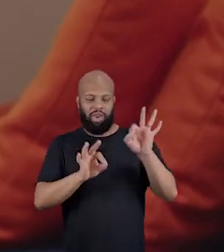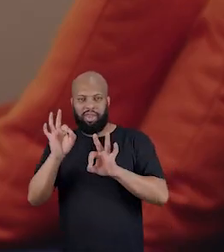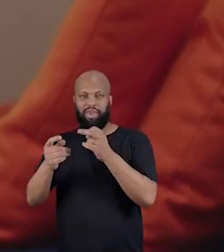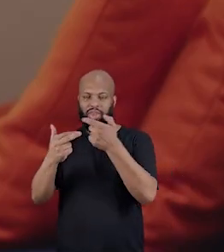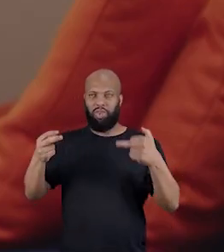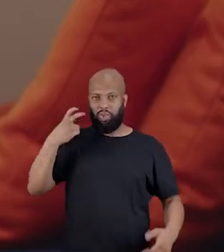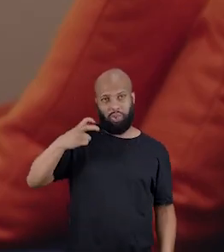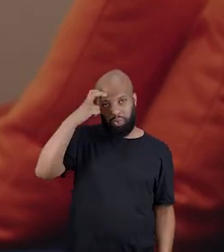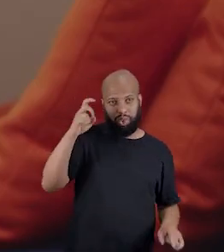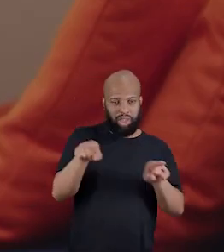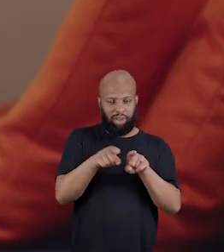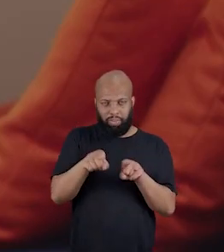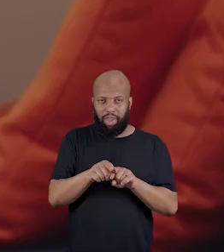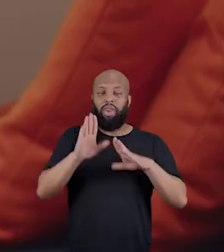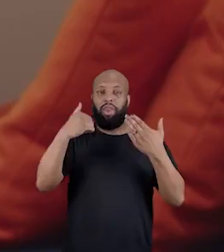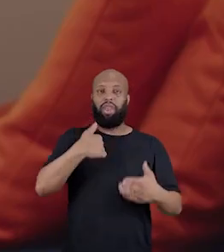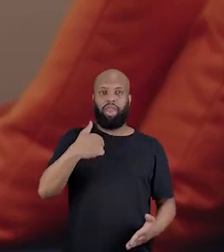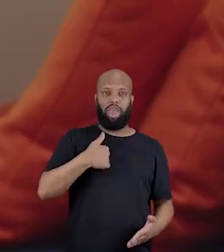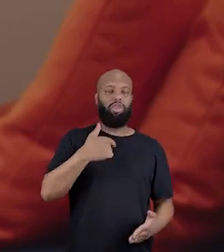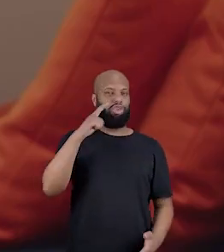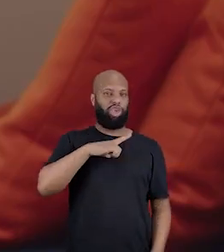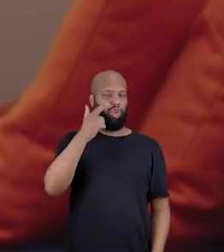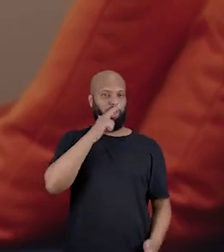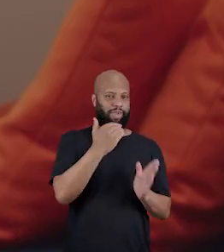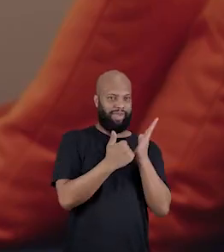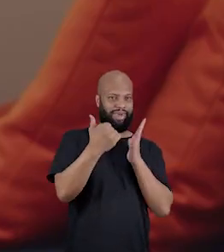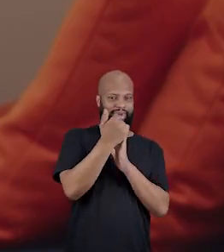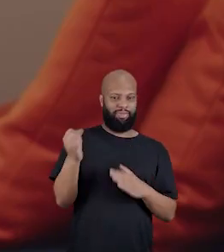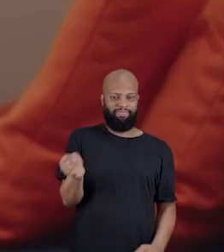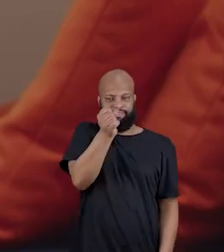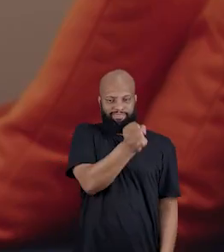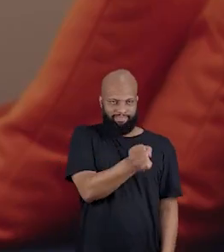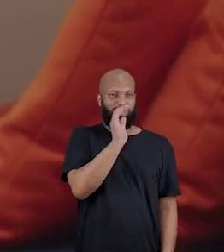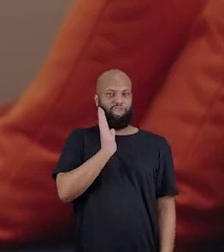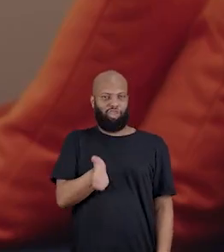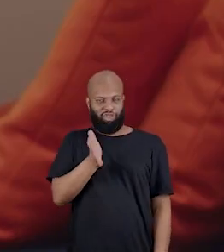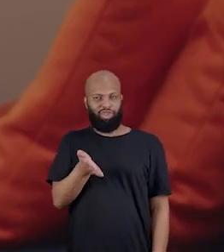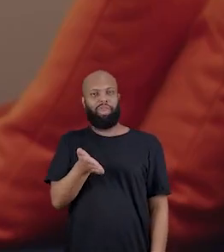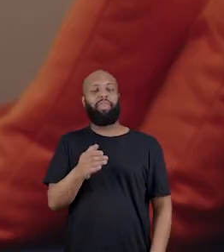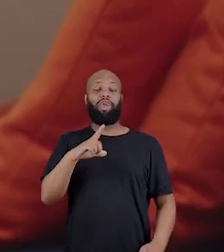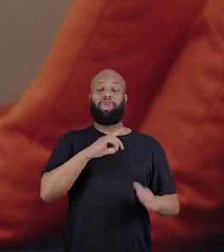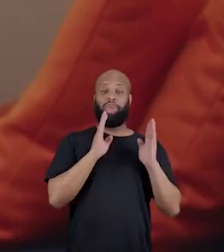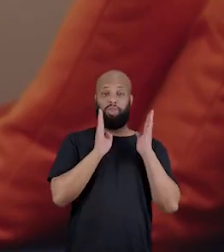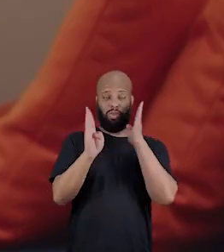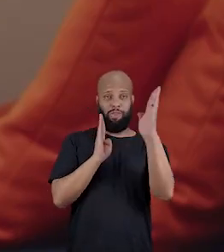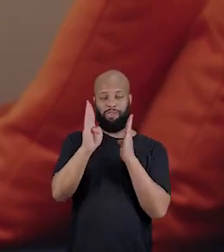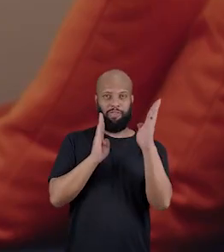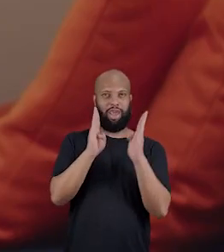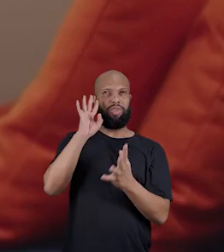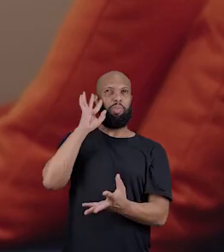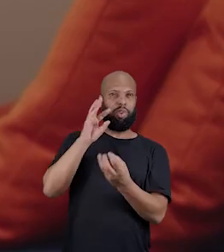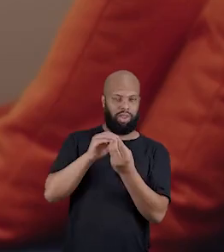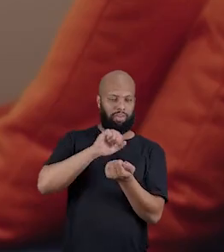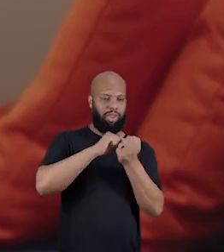montando lá as coisas de cultura, como a gente ia descer e tudo mais, eu tinha acabado de ser promovida. Tinha um tempo, mas eu ainda estava numa fase